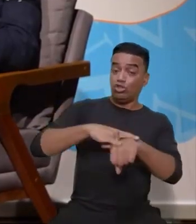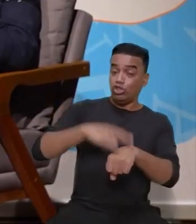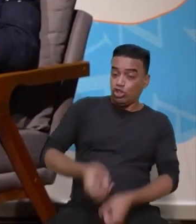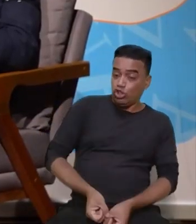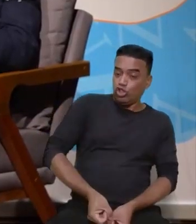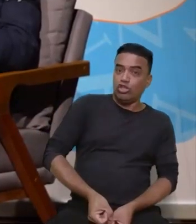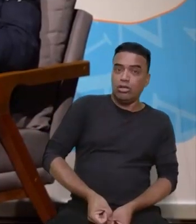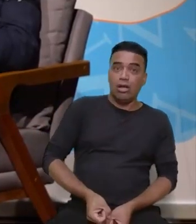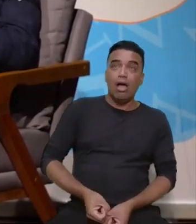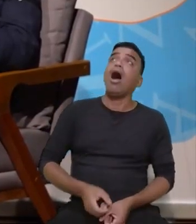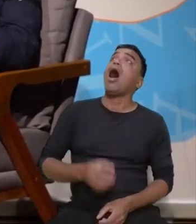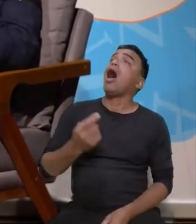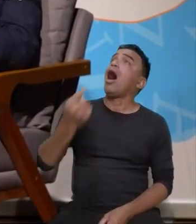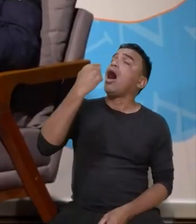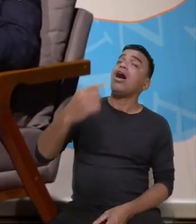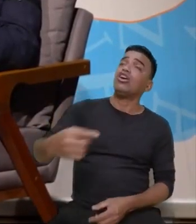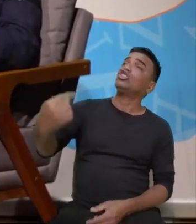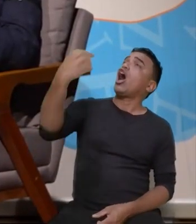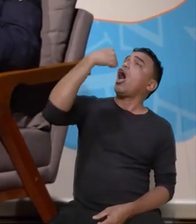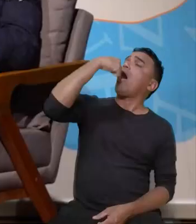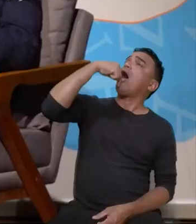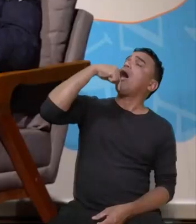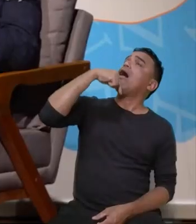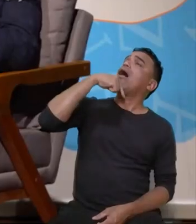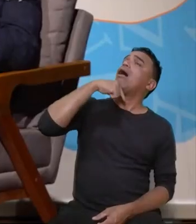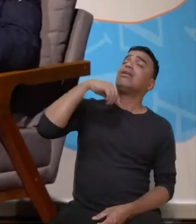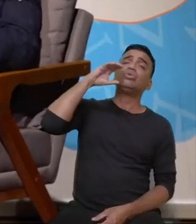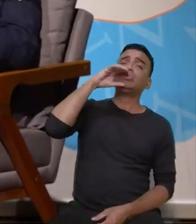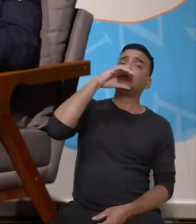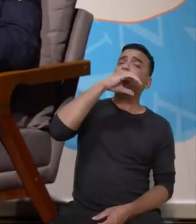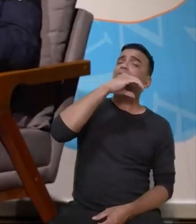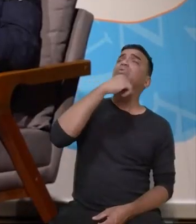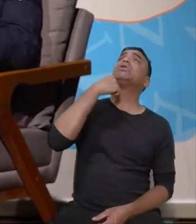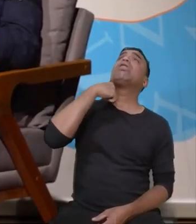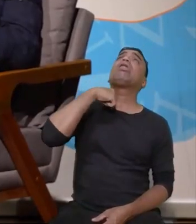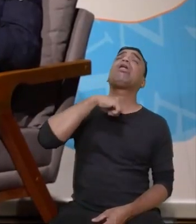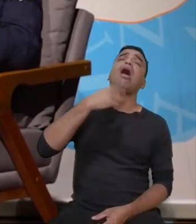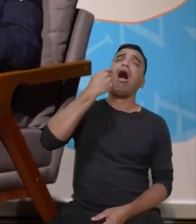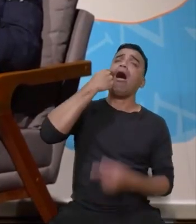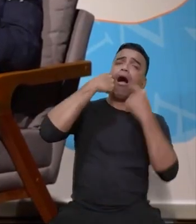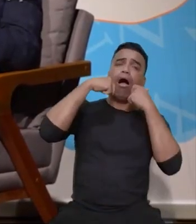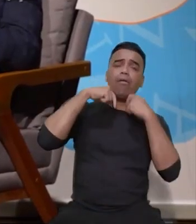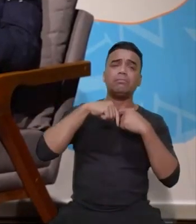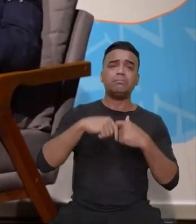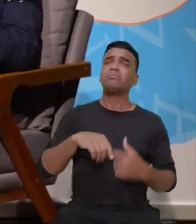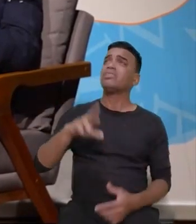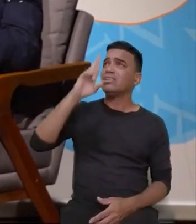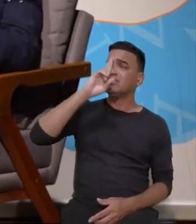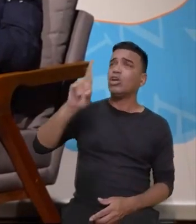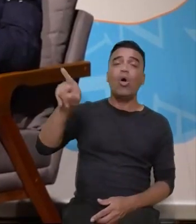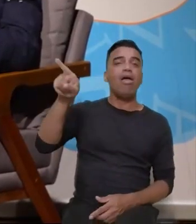O pajem abriu. A urina do outro caiu escorrendo quente por sua goela e pelo canto de sua boca. Senhor